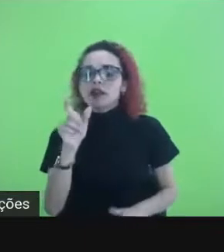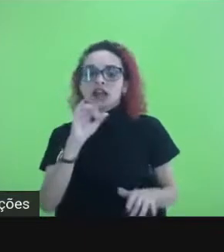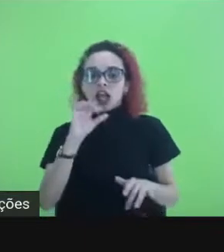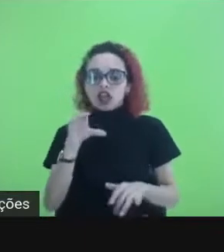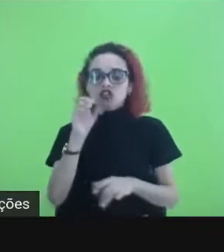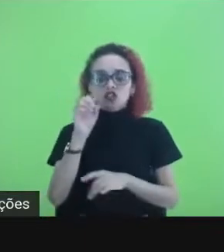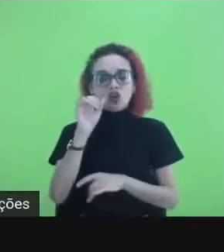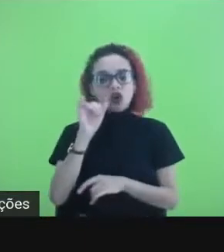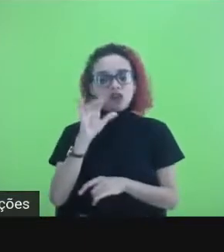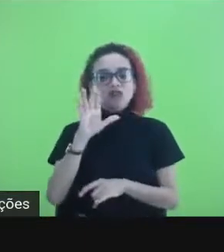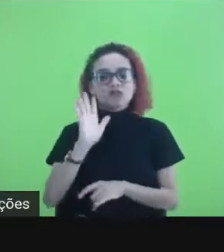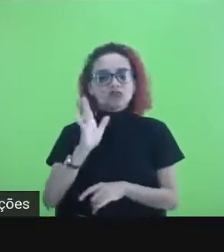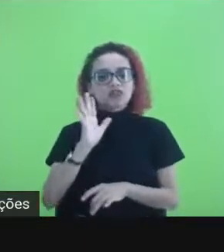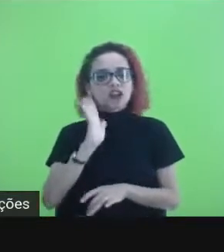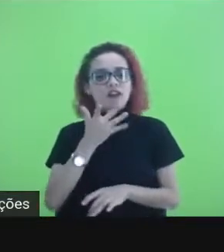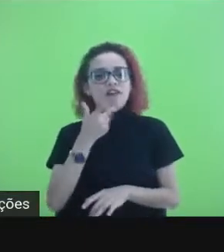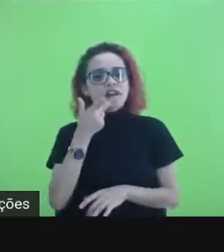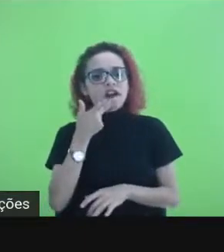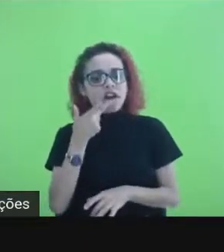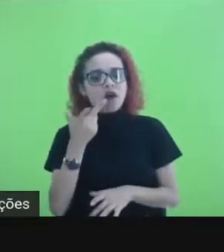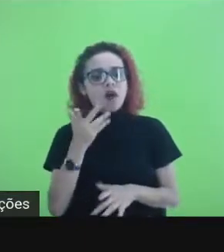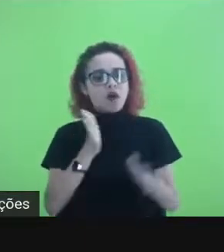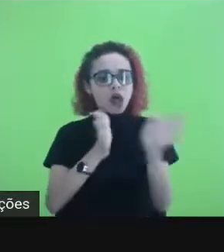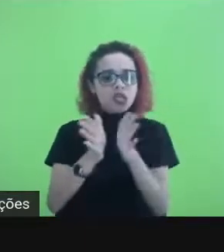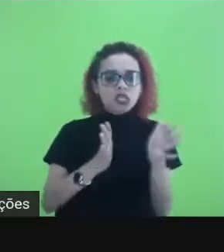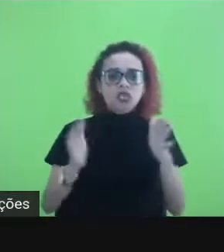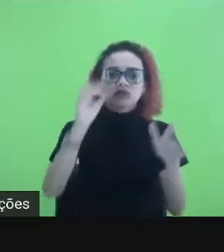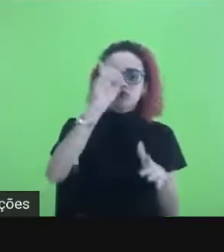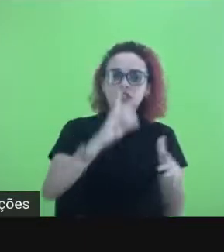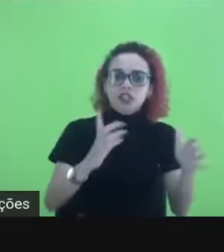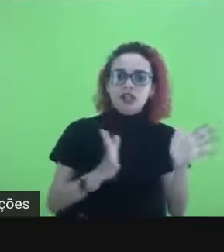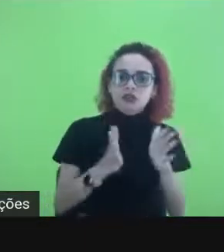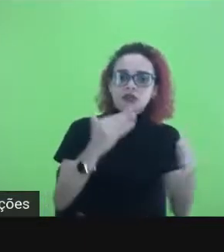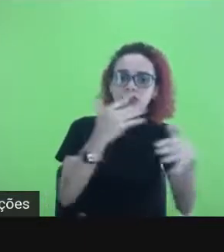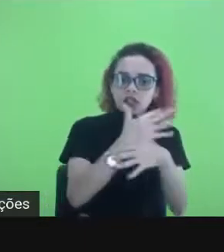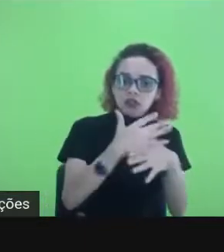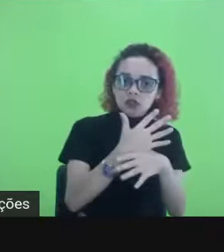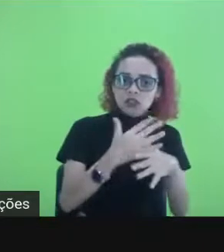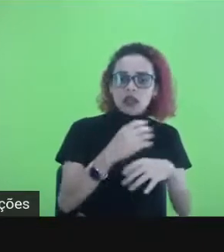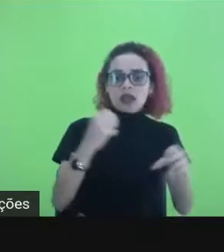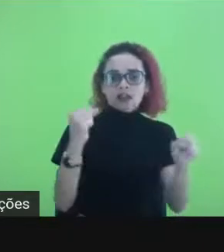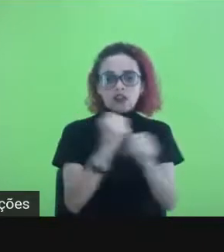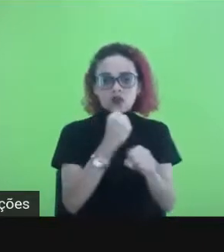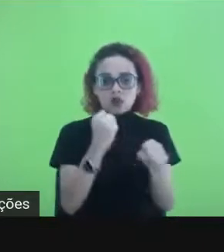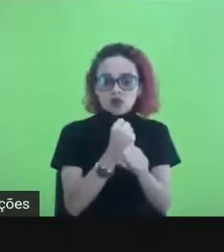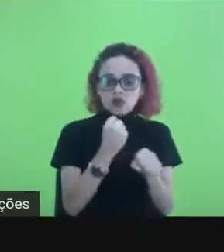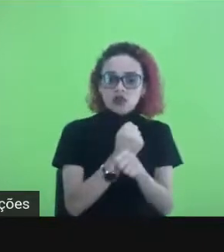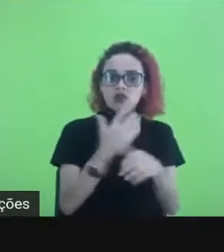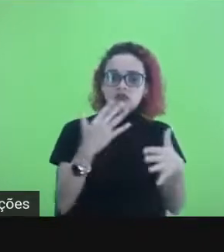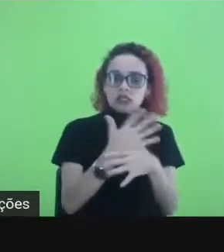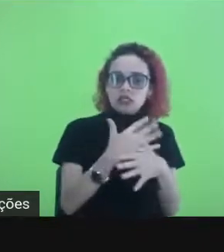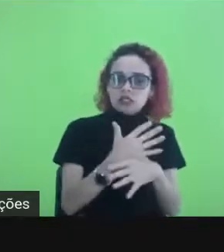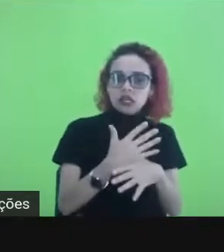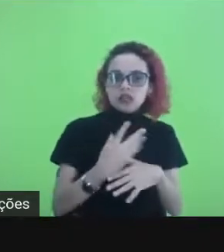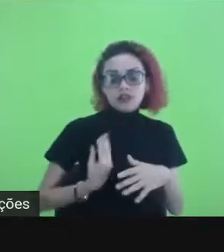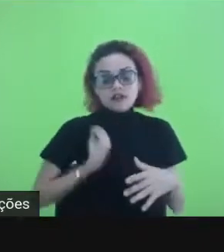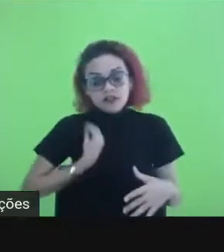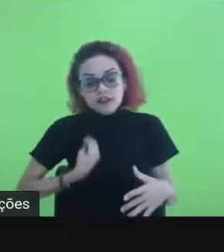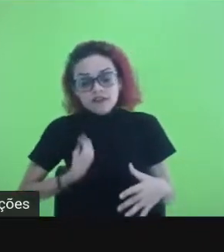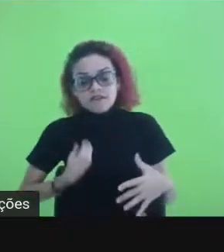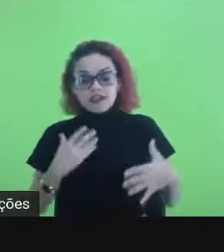bem, do direito à cidade, né, de usufruir da cidade, de viver a